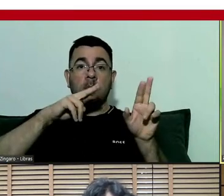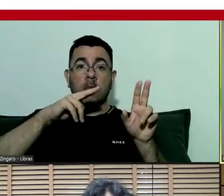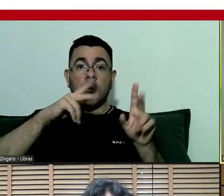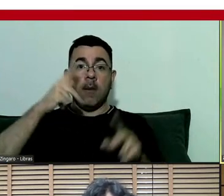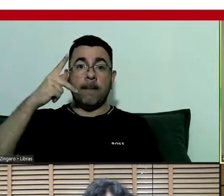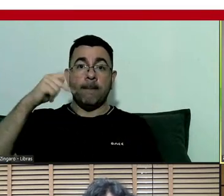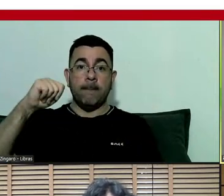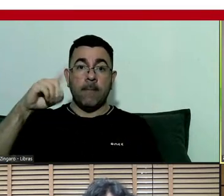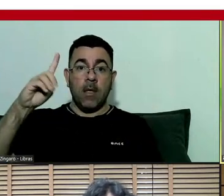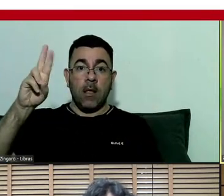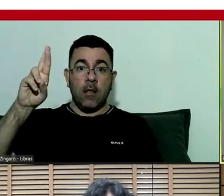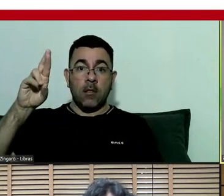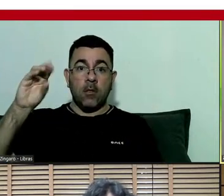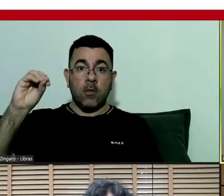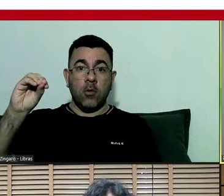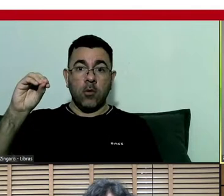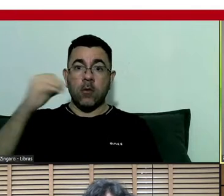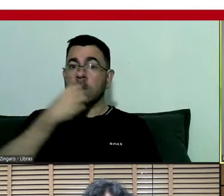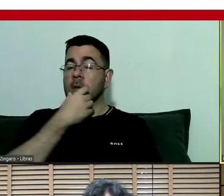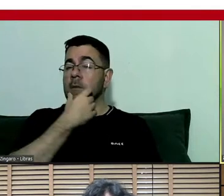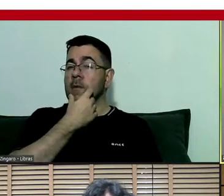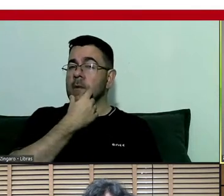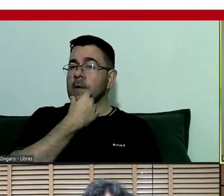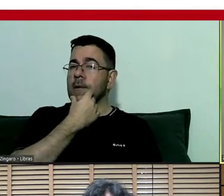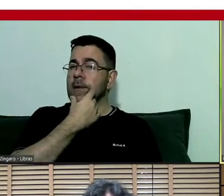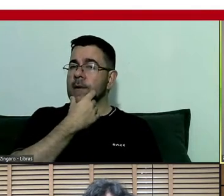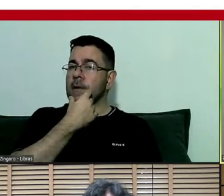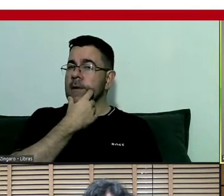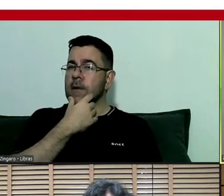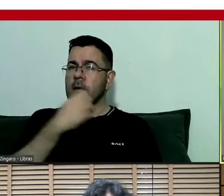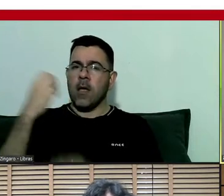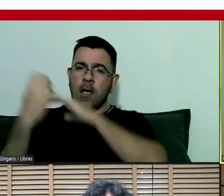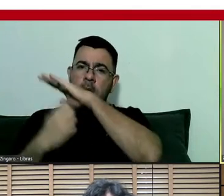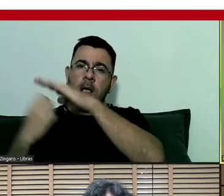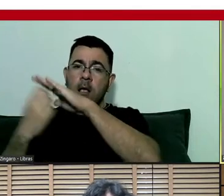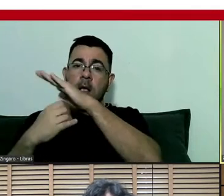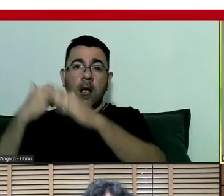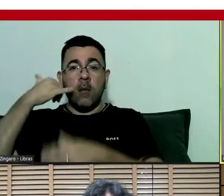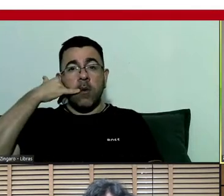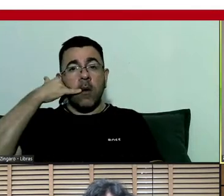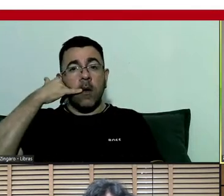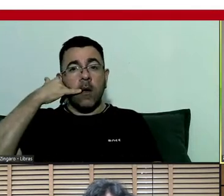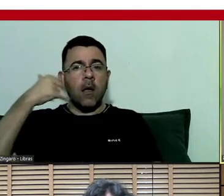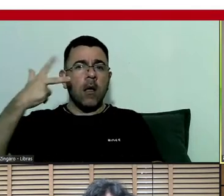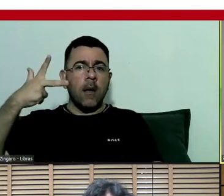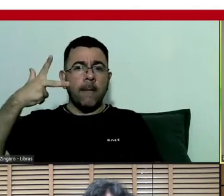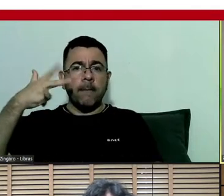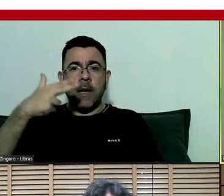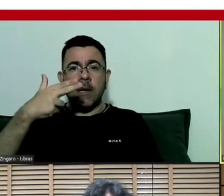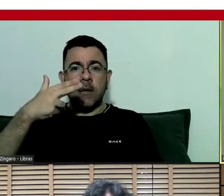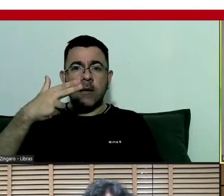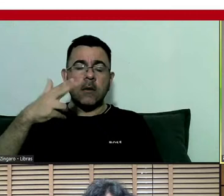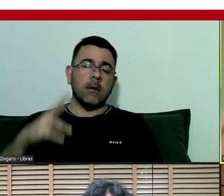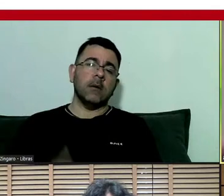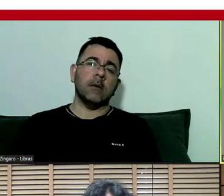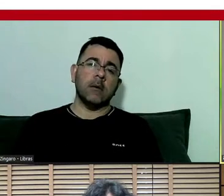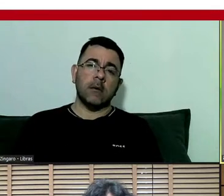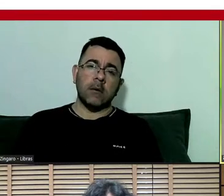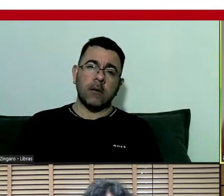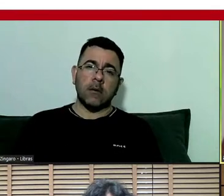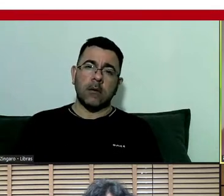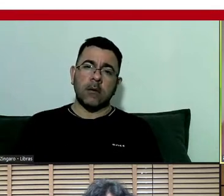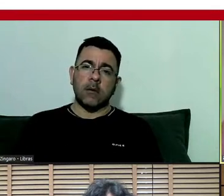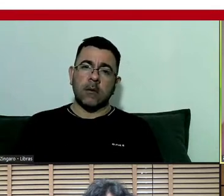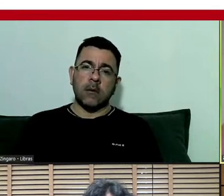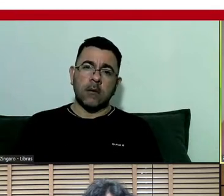câmara para impedir que as operadoras retirem o número ao cortar o serviço aquele número mesmo que fique negativado